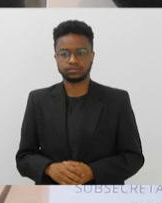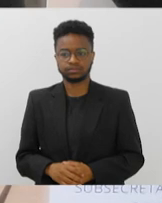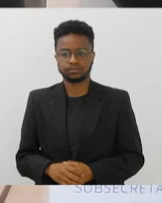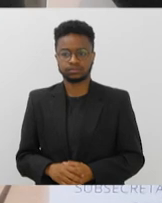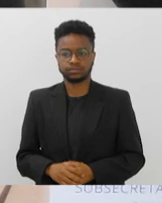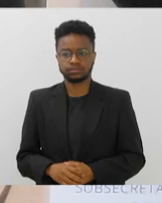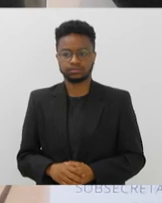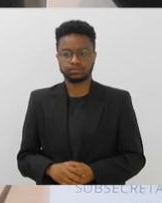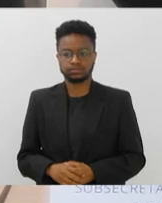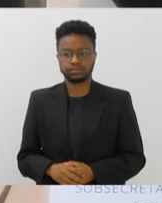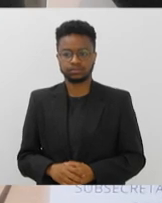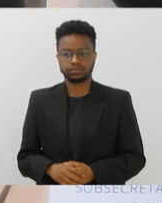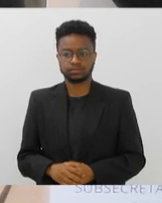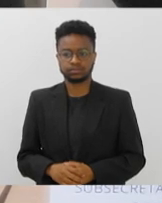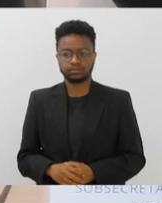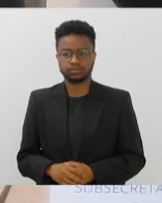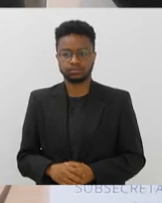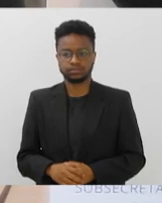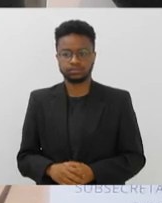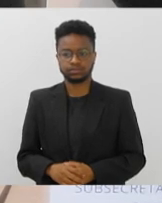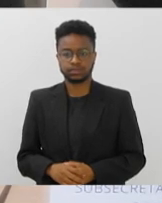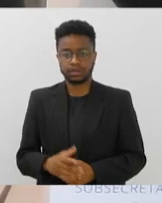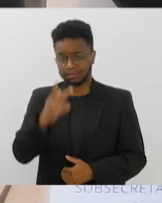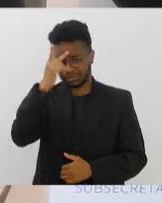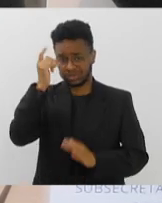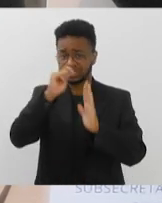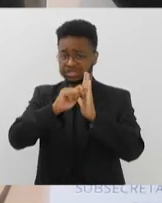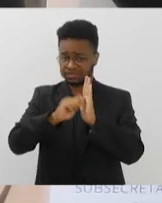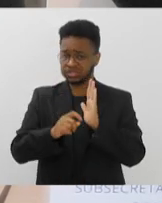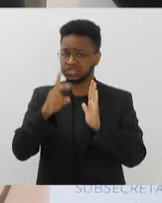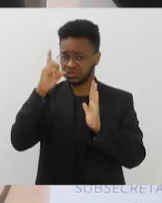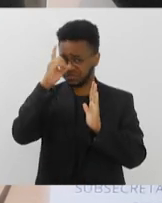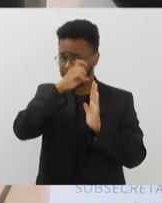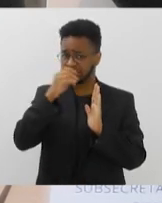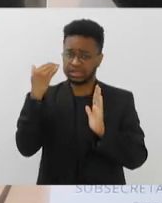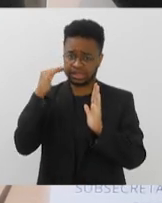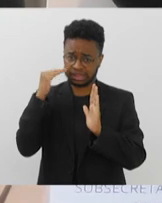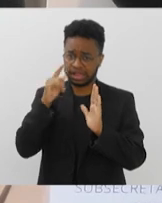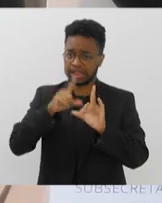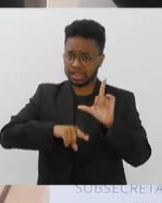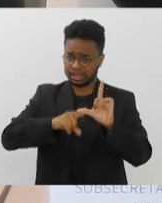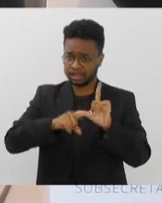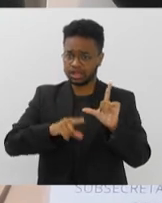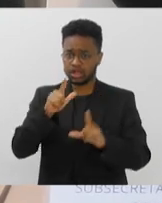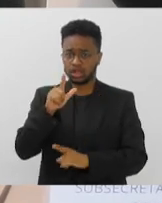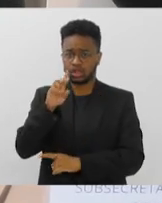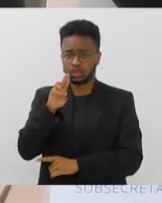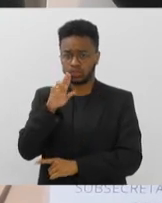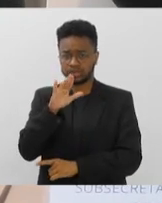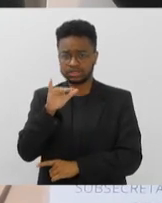cordenador Quem fez a nominata aqui tá difícil tem que interpretar eu acho que é Lúcia